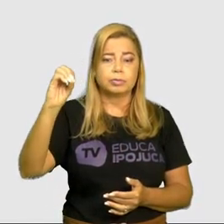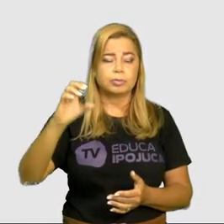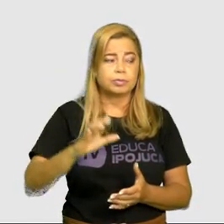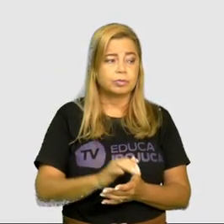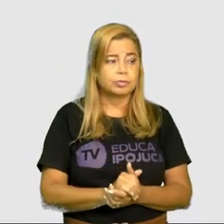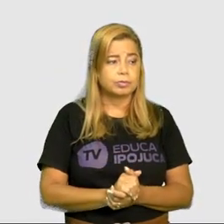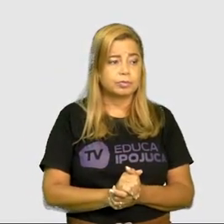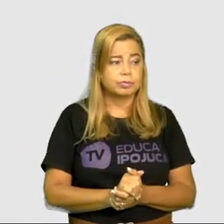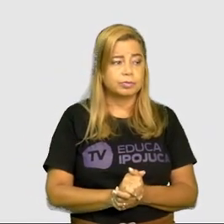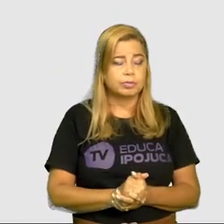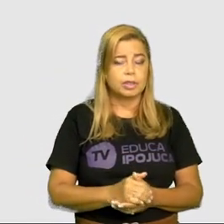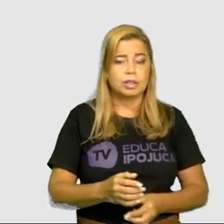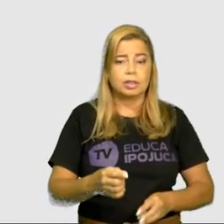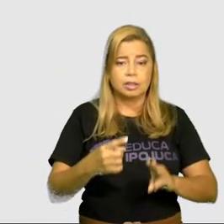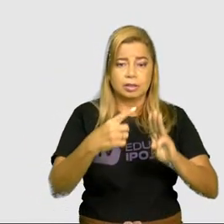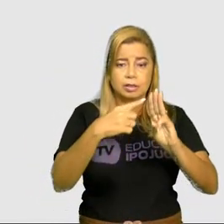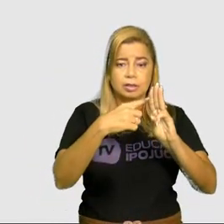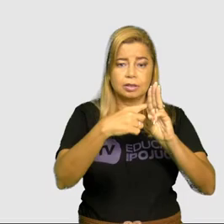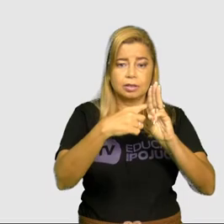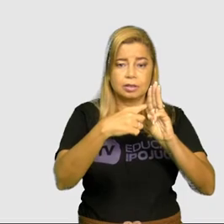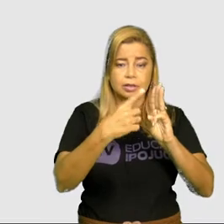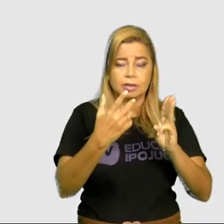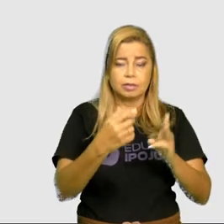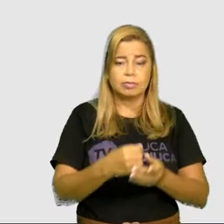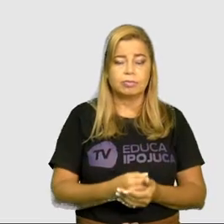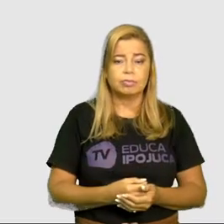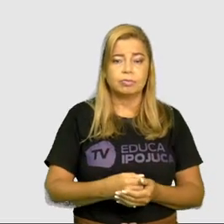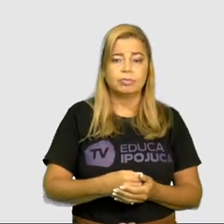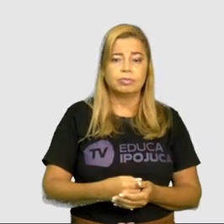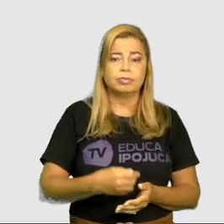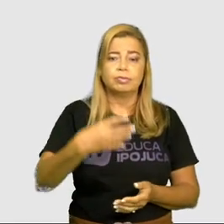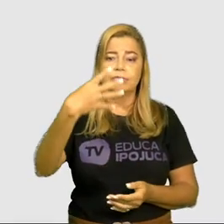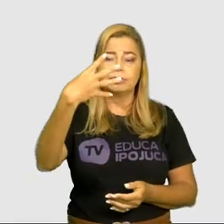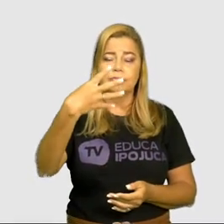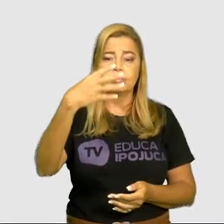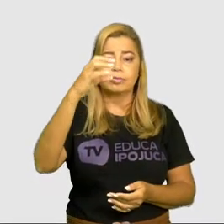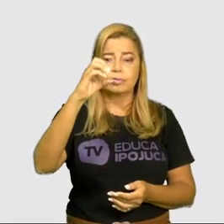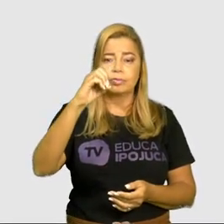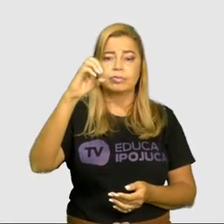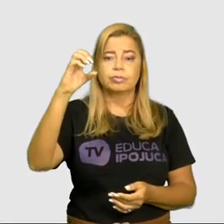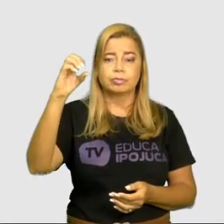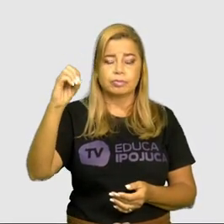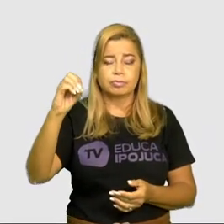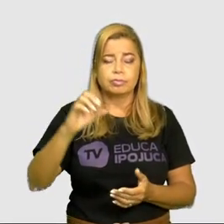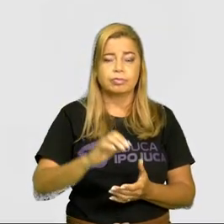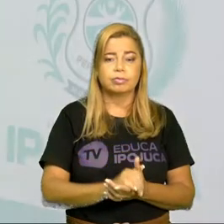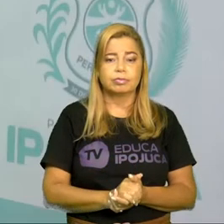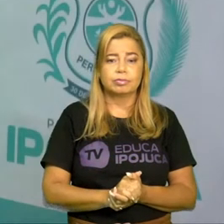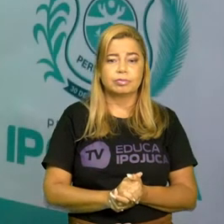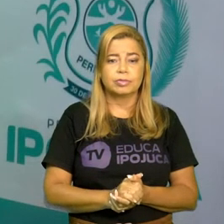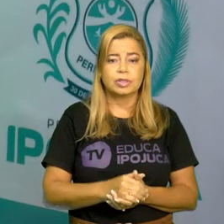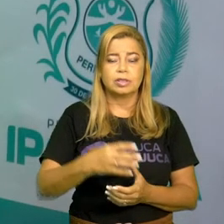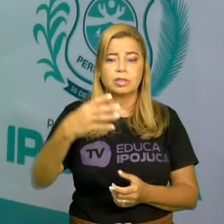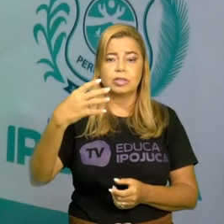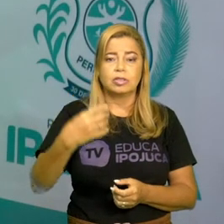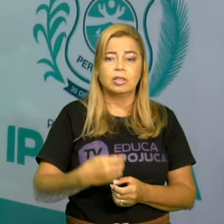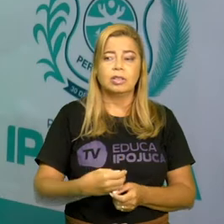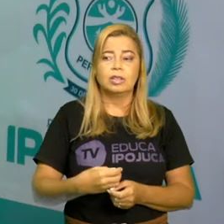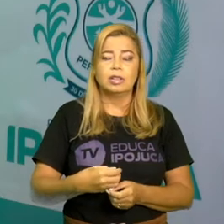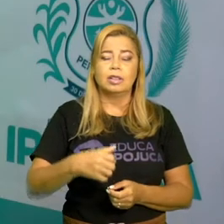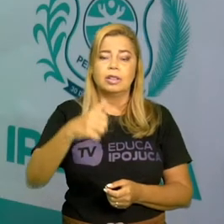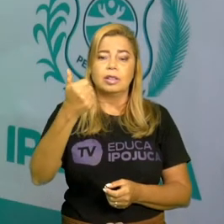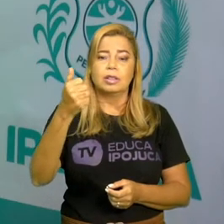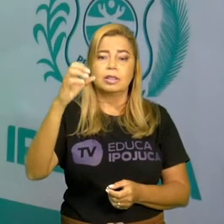porque se centenas Eu tenho 44 licença eu tenho quatro de 100 eu